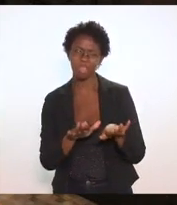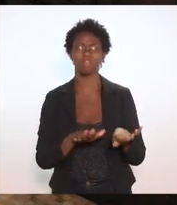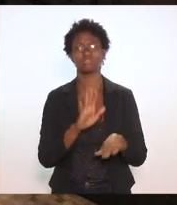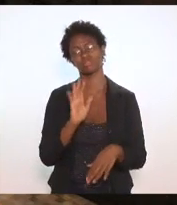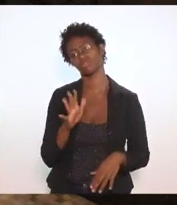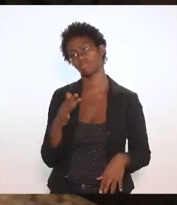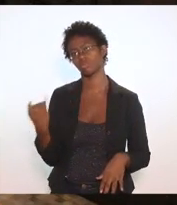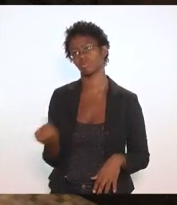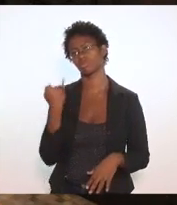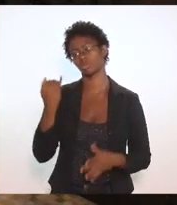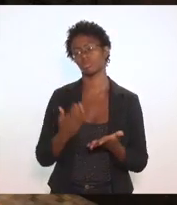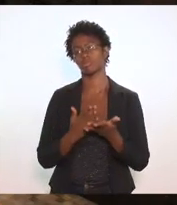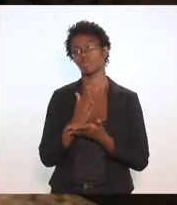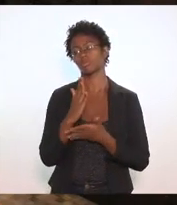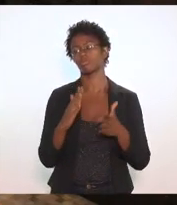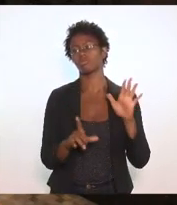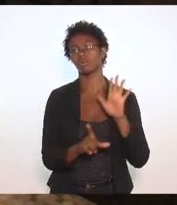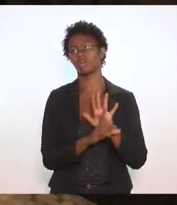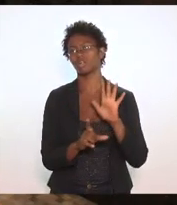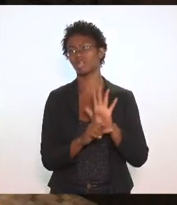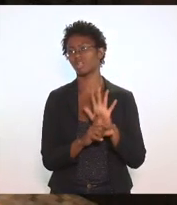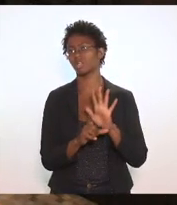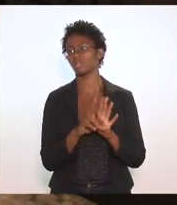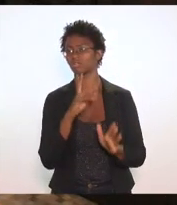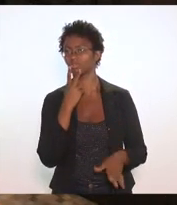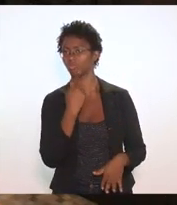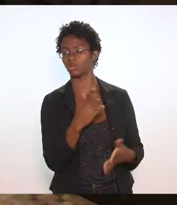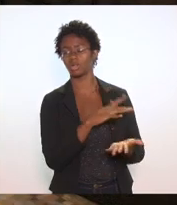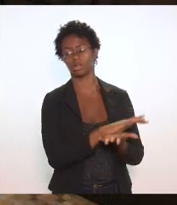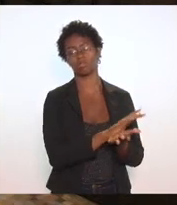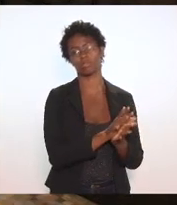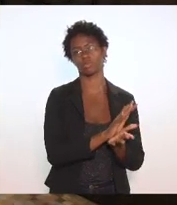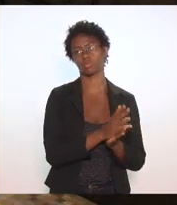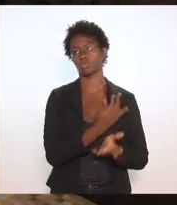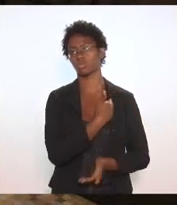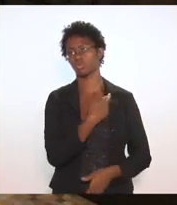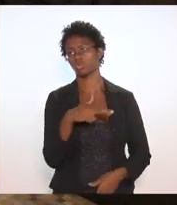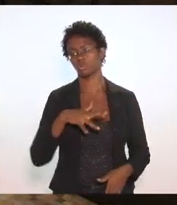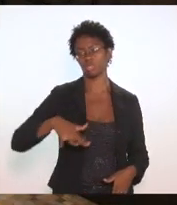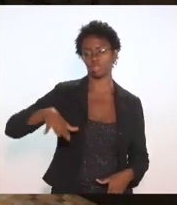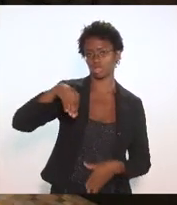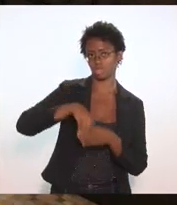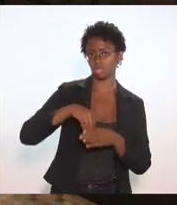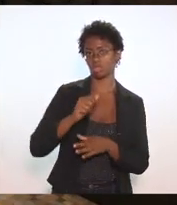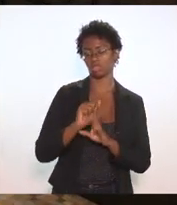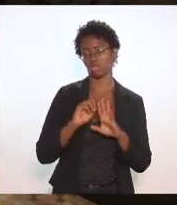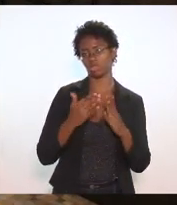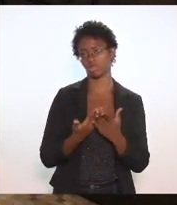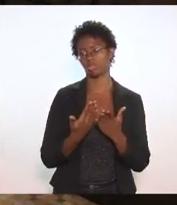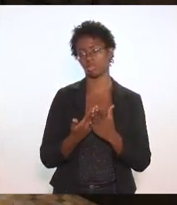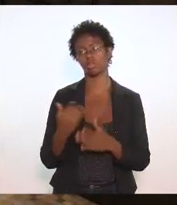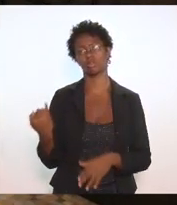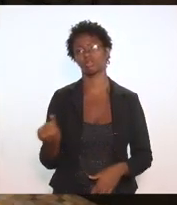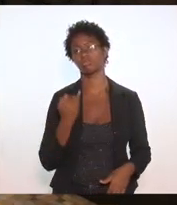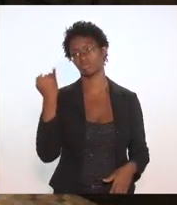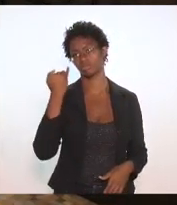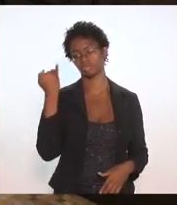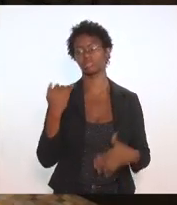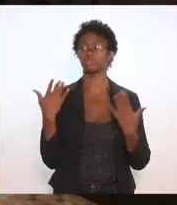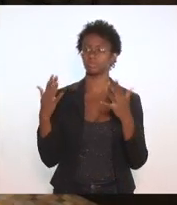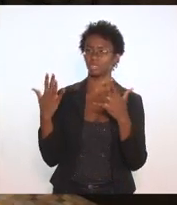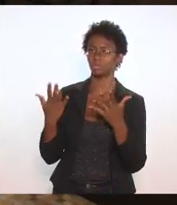importante, aprovamos aqui uma lei que pauta a questão da intolerância religiosa no ambiente da escola. Portanto, é um gesto importante, uma atitude importante, parabéns